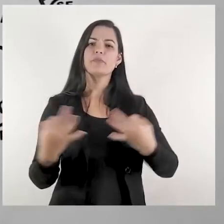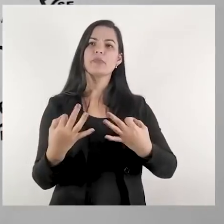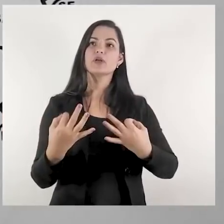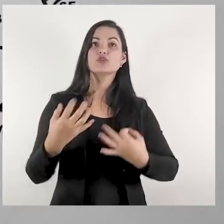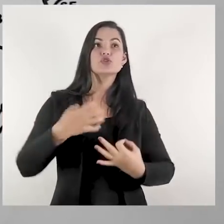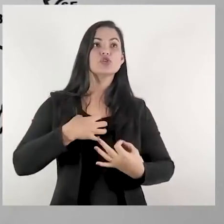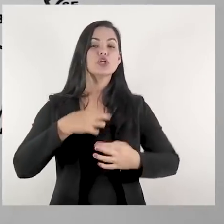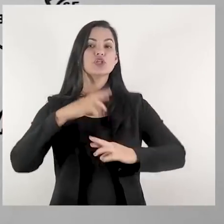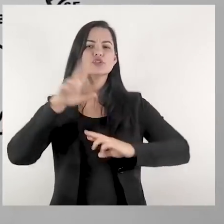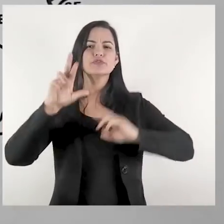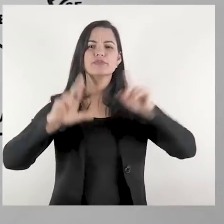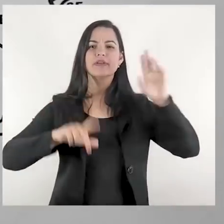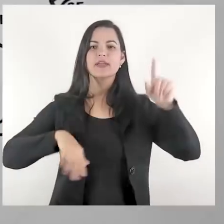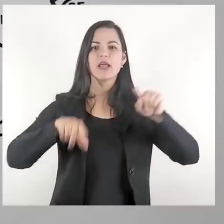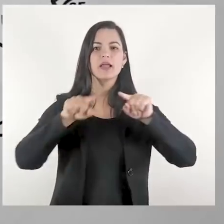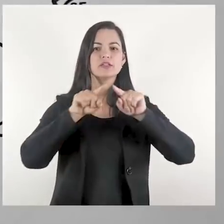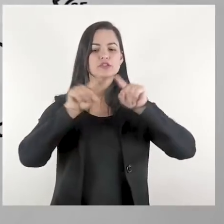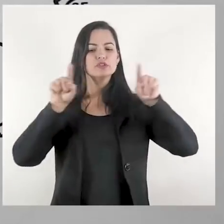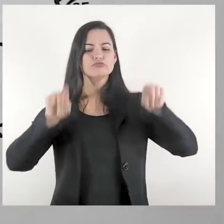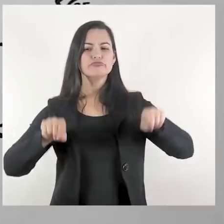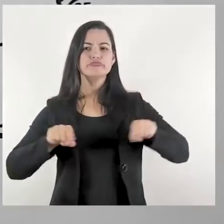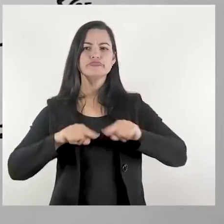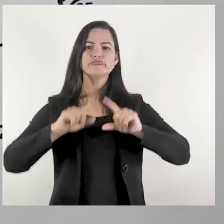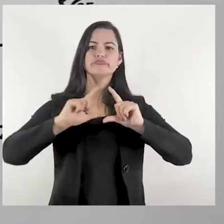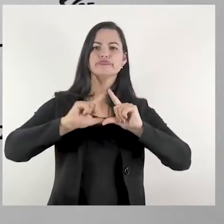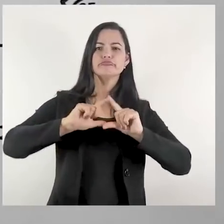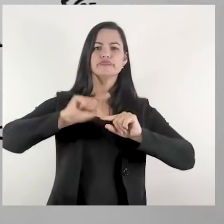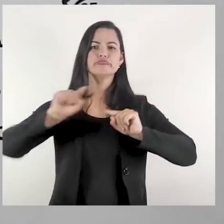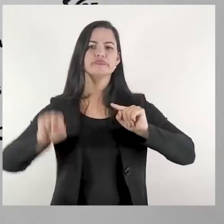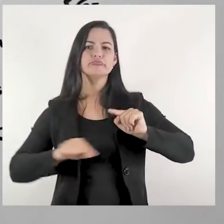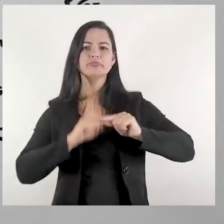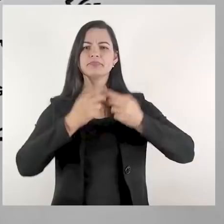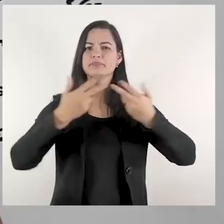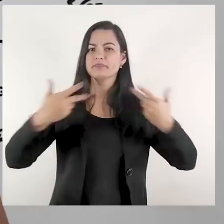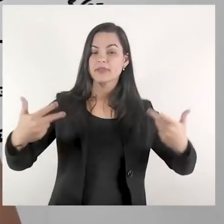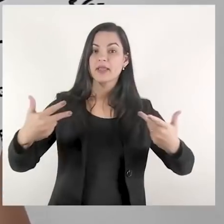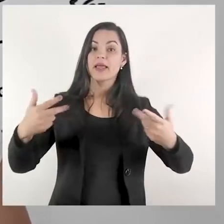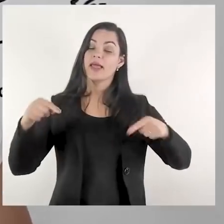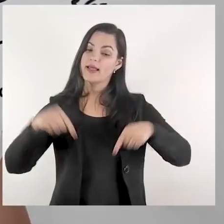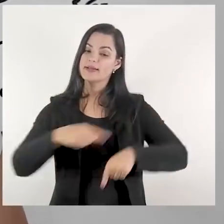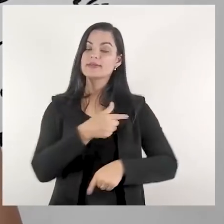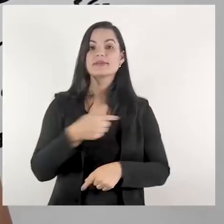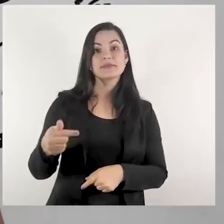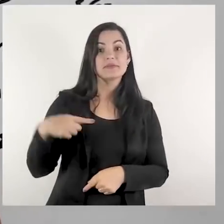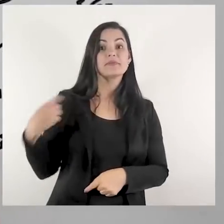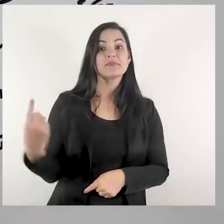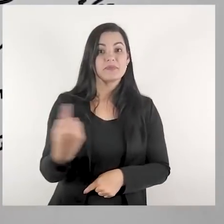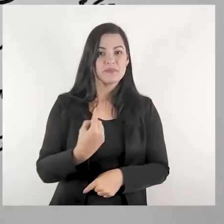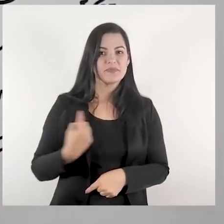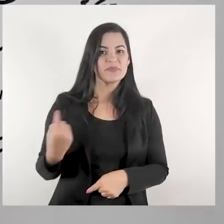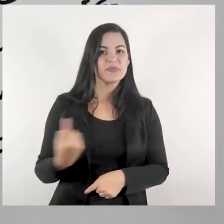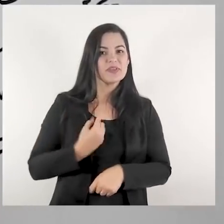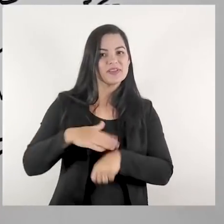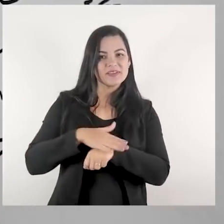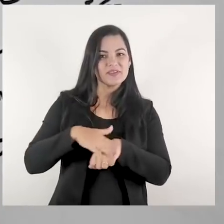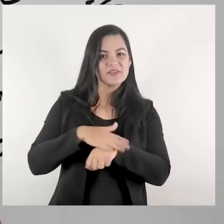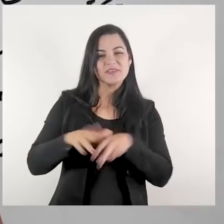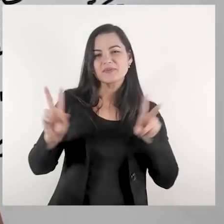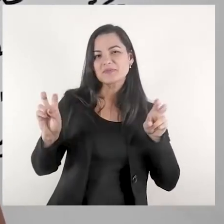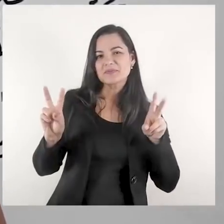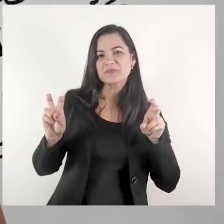aí diferentes formas geométricas. Essa semana, Nós vamos falar um pouquinho sobre essas